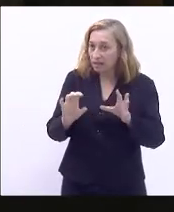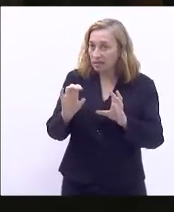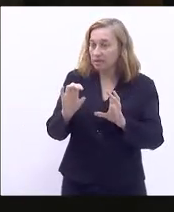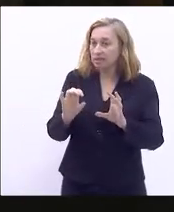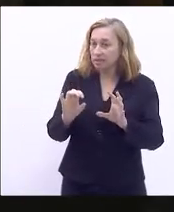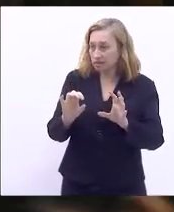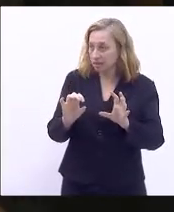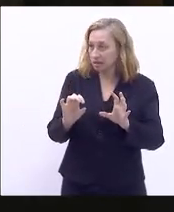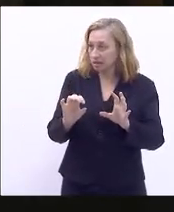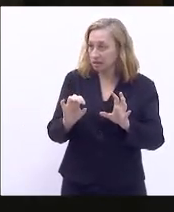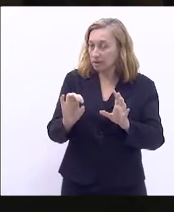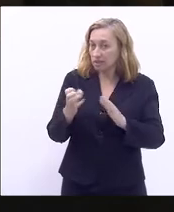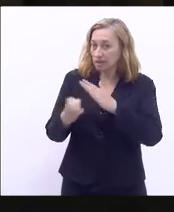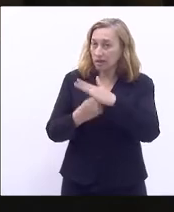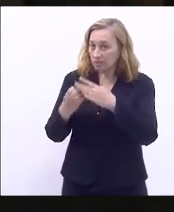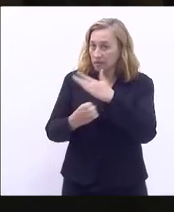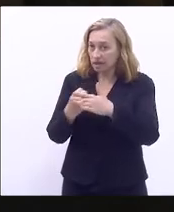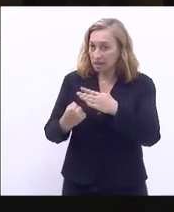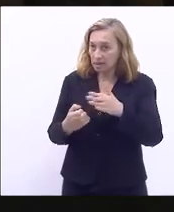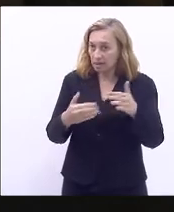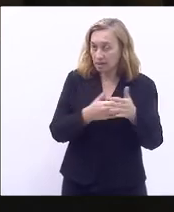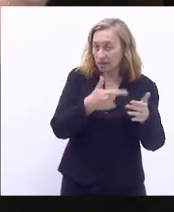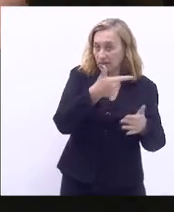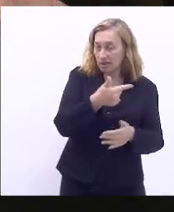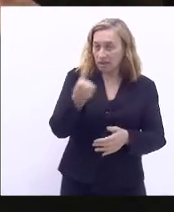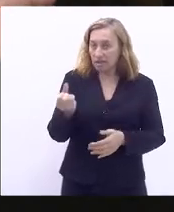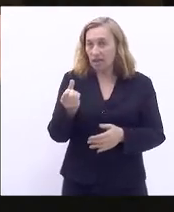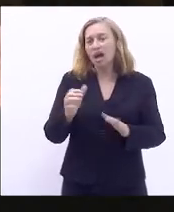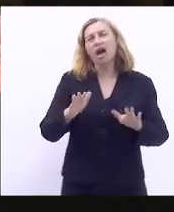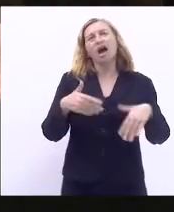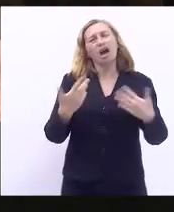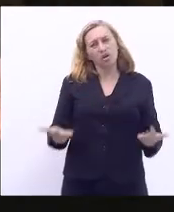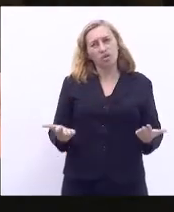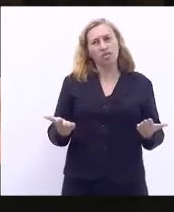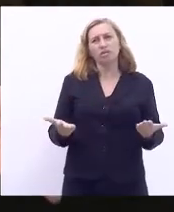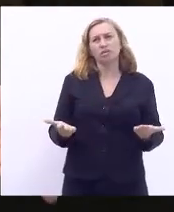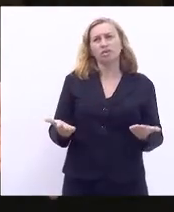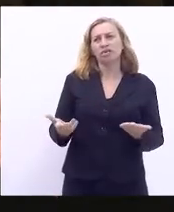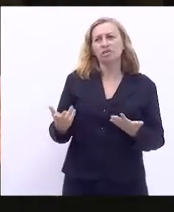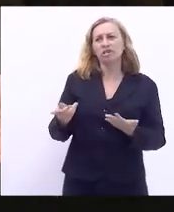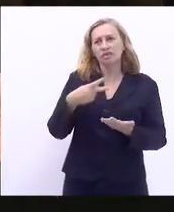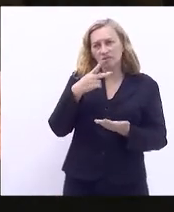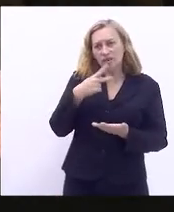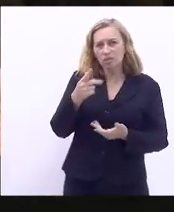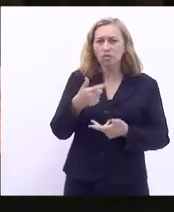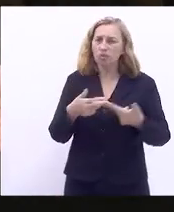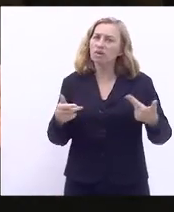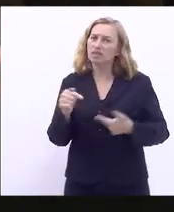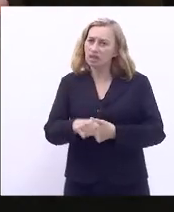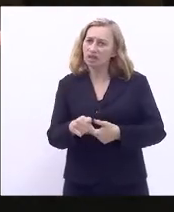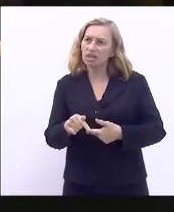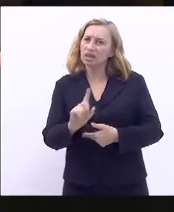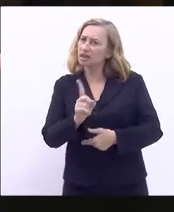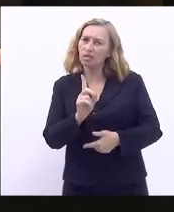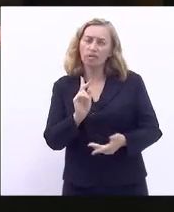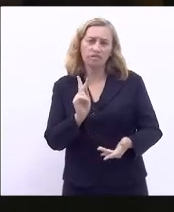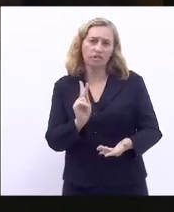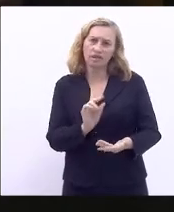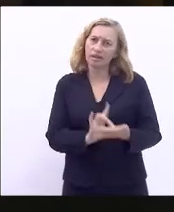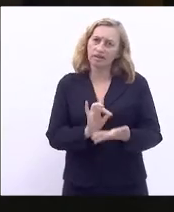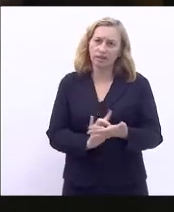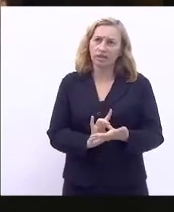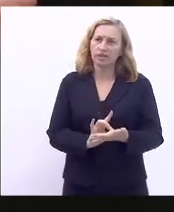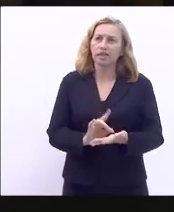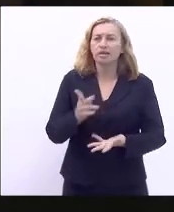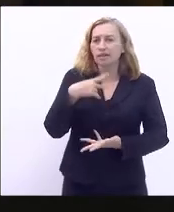26. Agora, não dá para a gente escutar coisas aqui que não são verdade. Não dá para